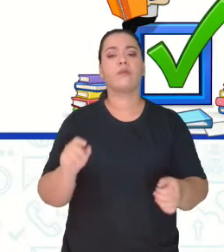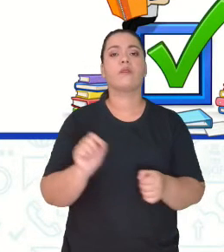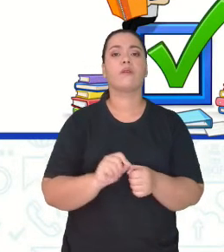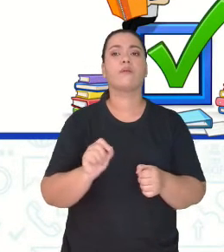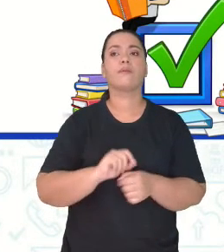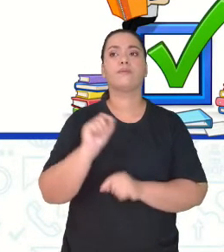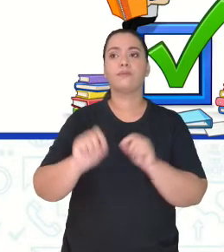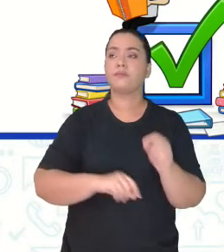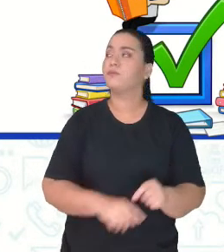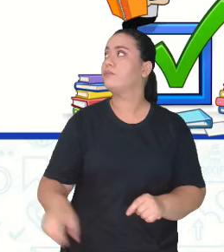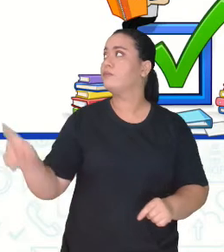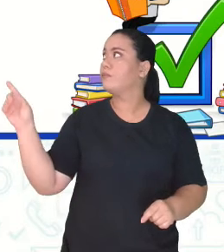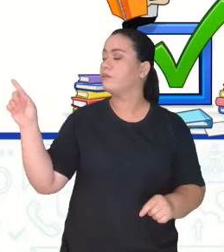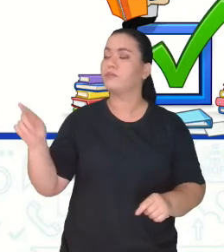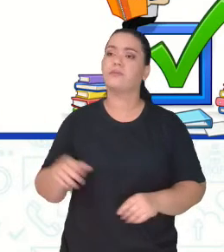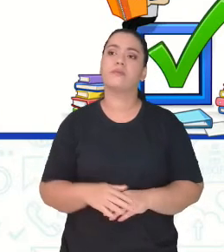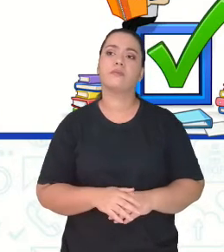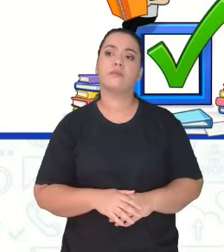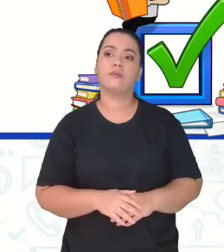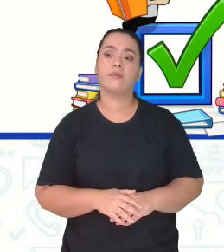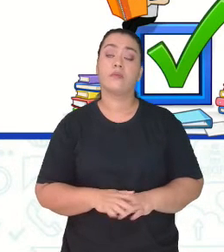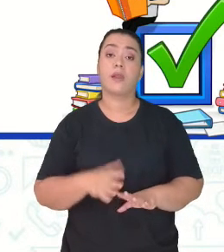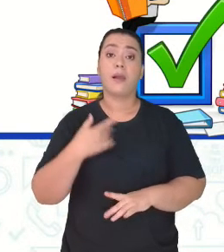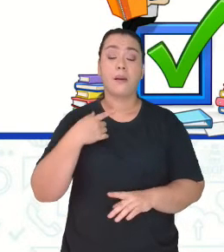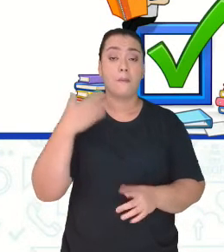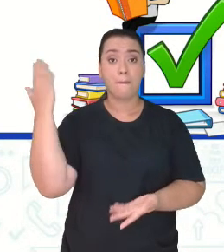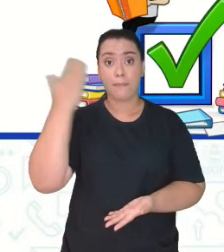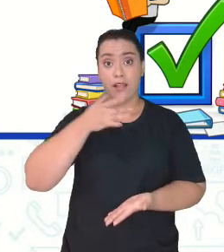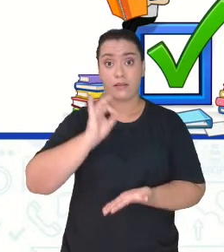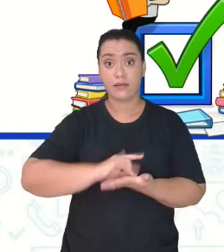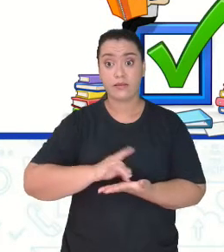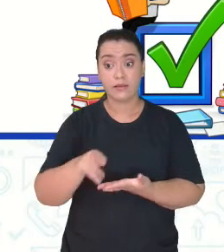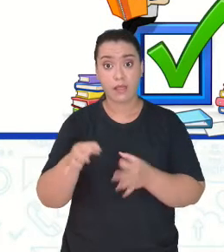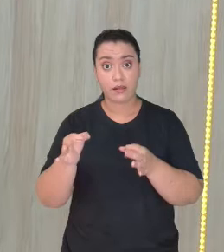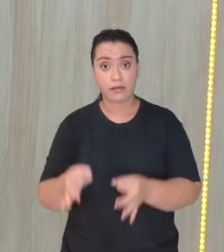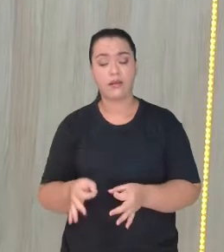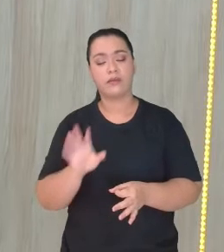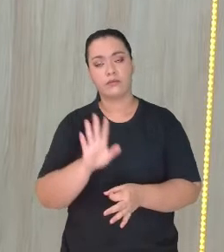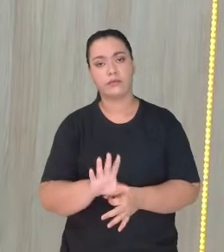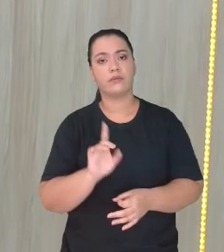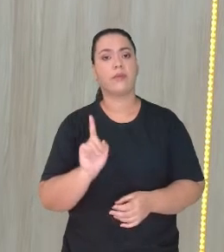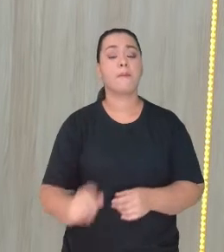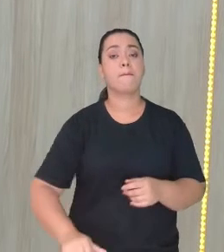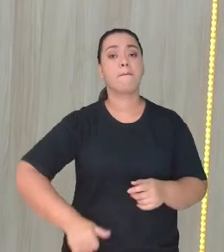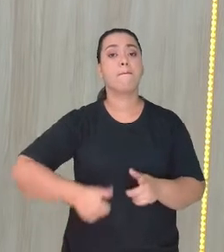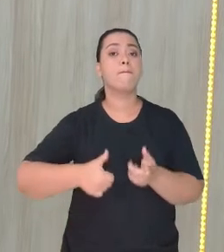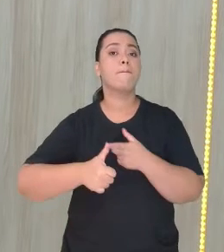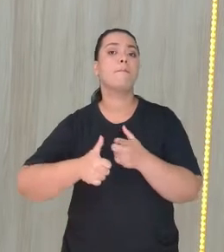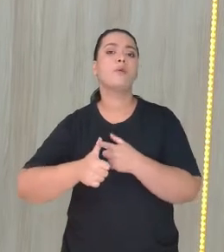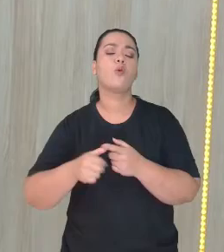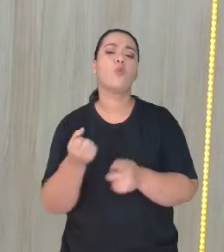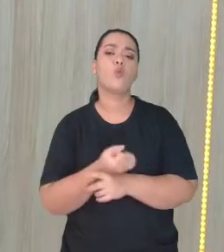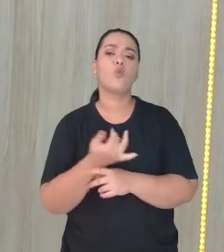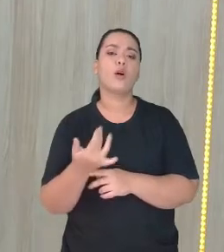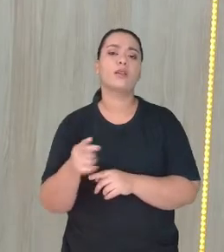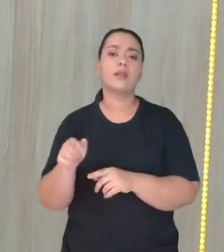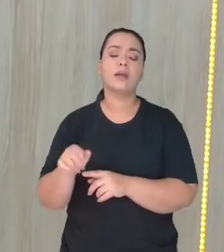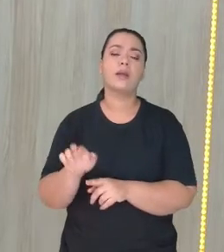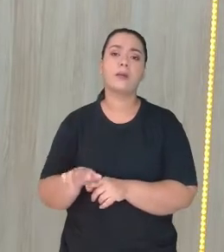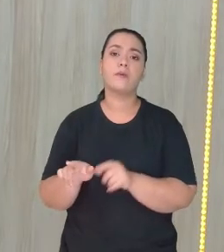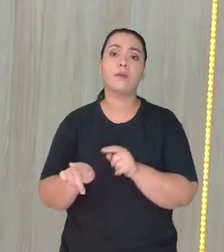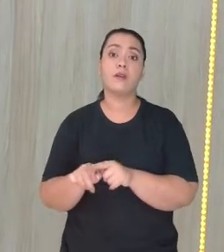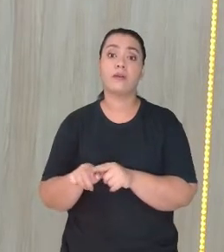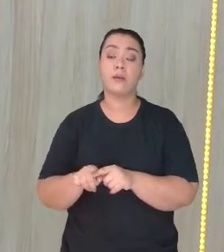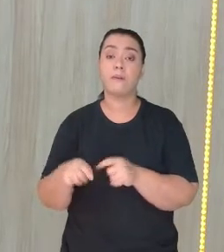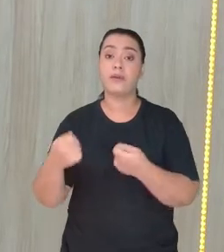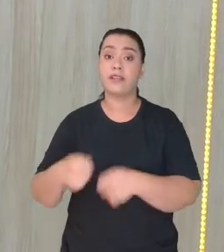seguinte aqui, ó, 2 coisas para verificar se isso está correto. Primeiro, a quantidade que seu irmão tem deve ser